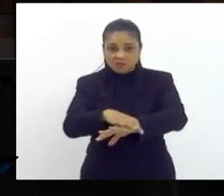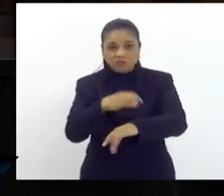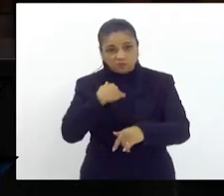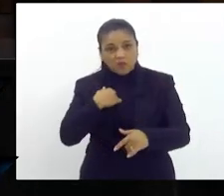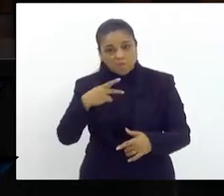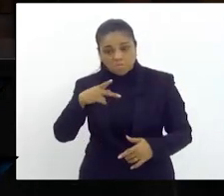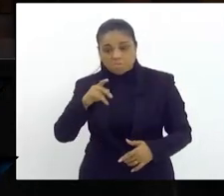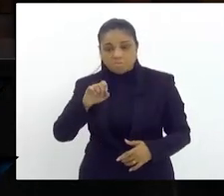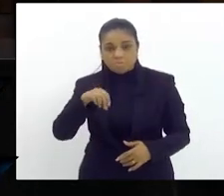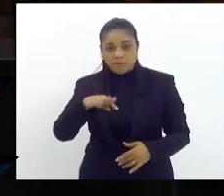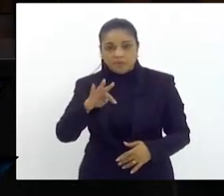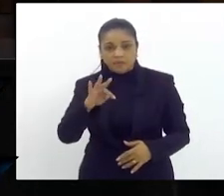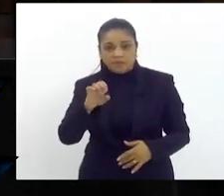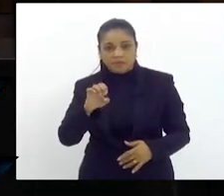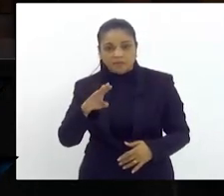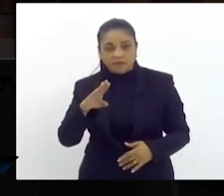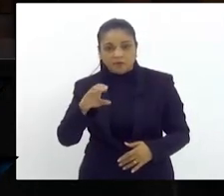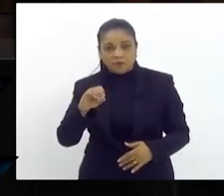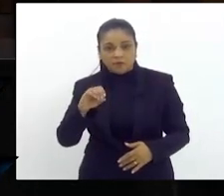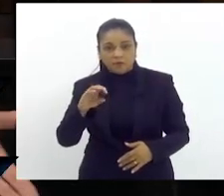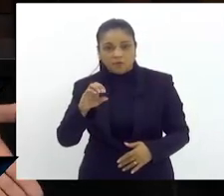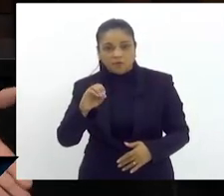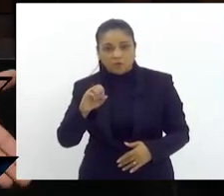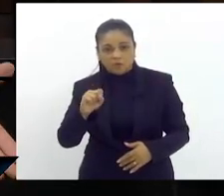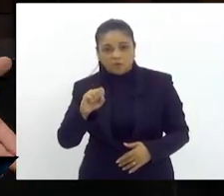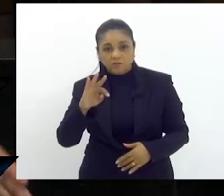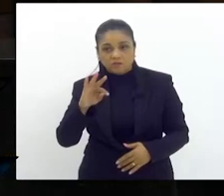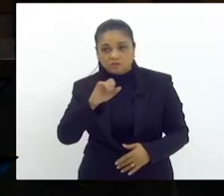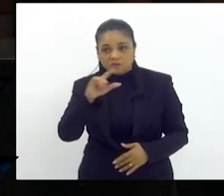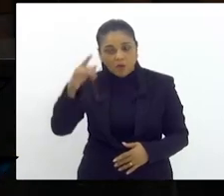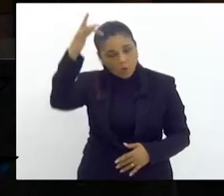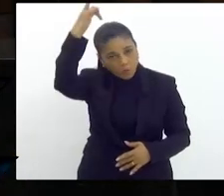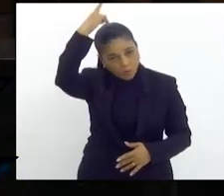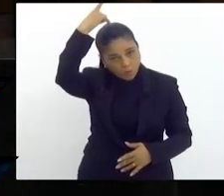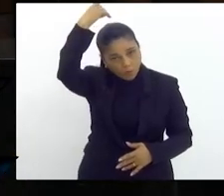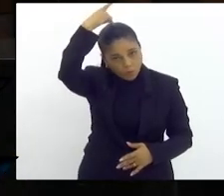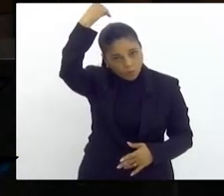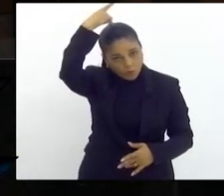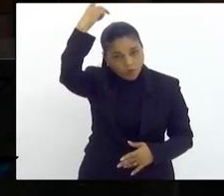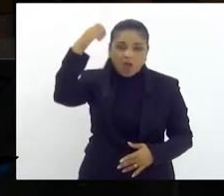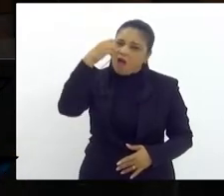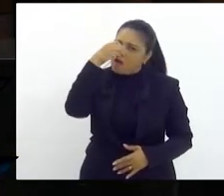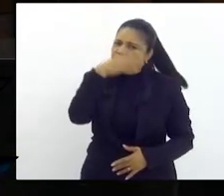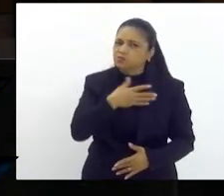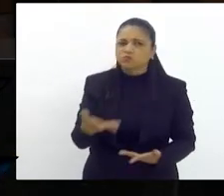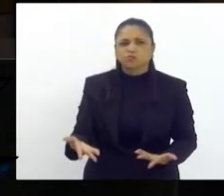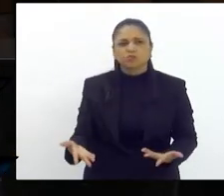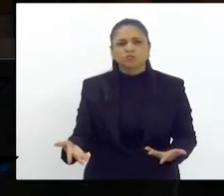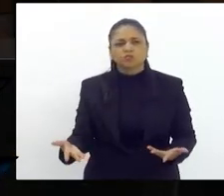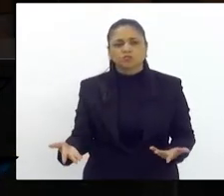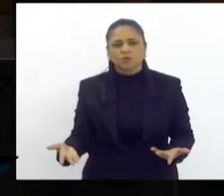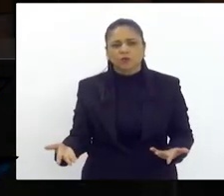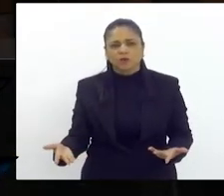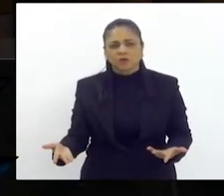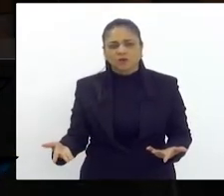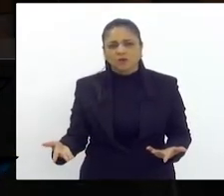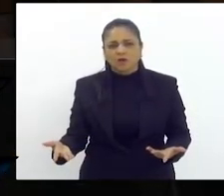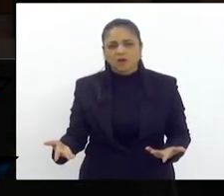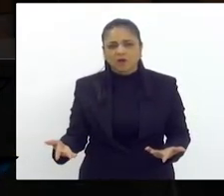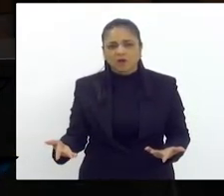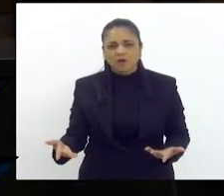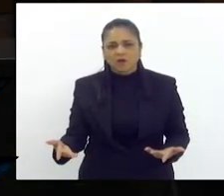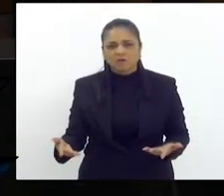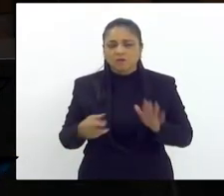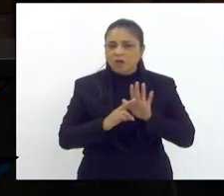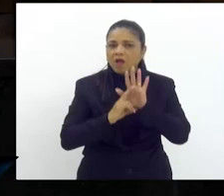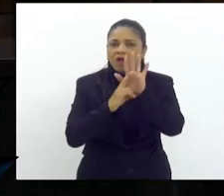igreja existe narcotraficantes são absurdo daí Fazemos uma